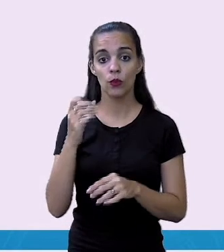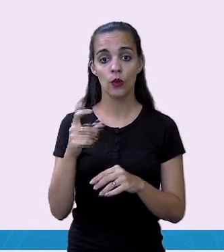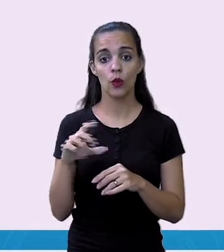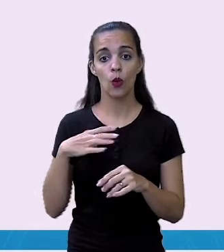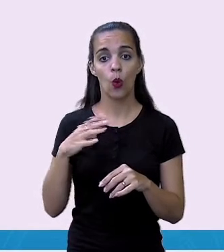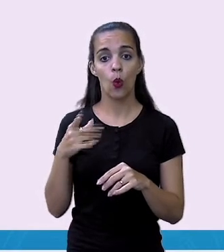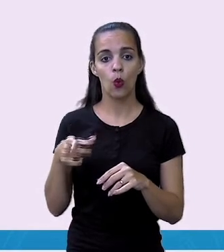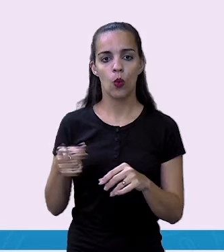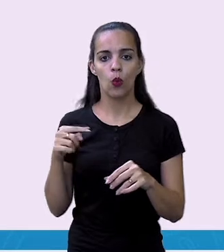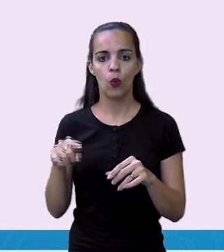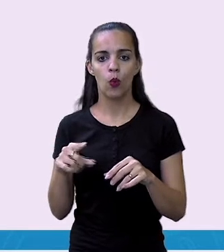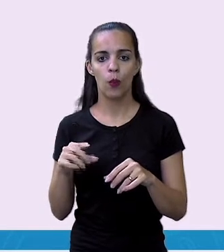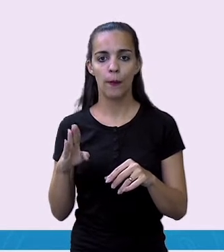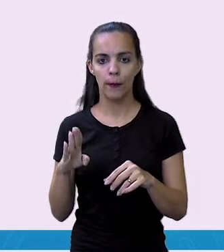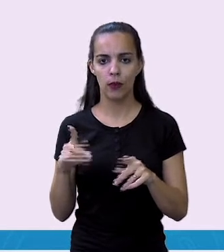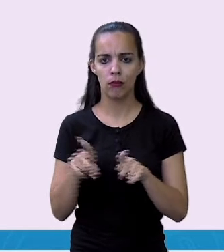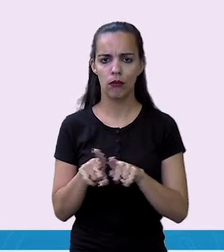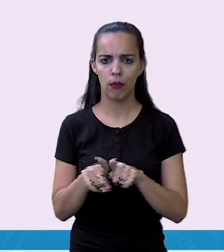2,